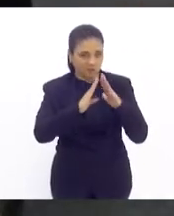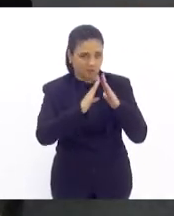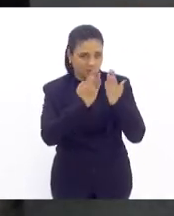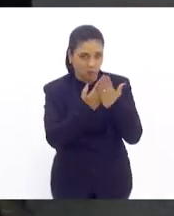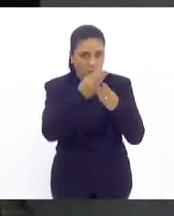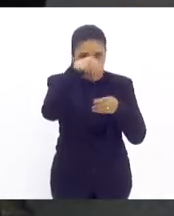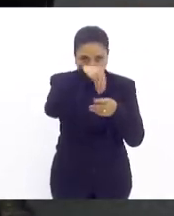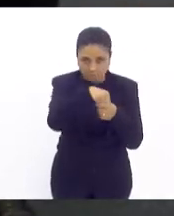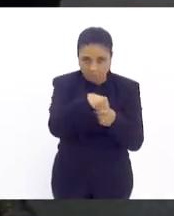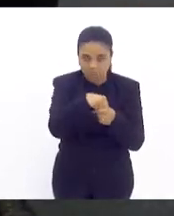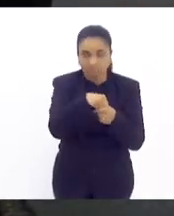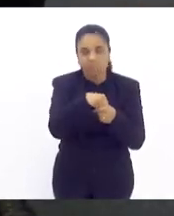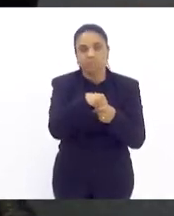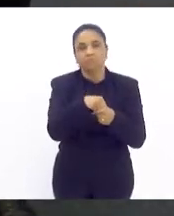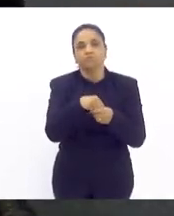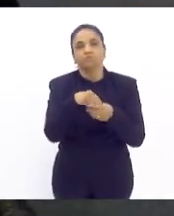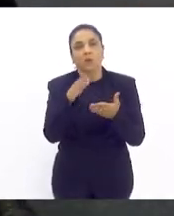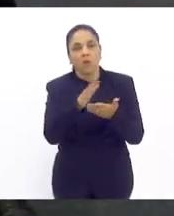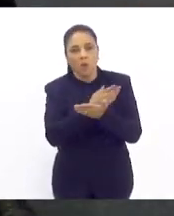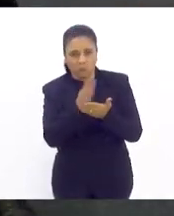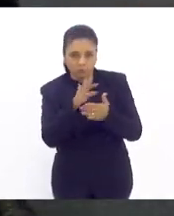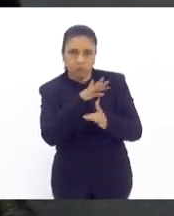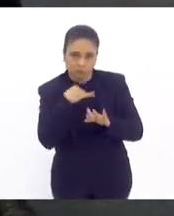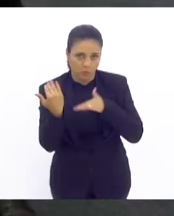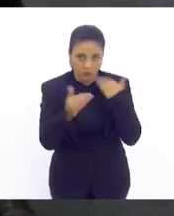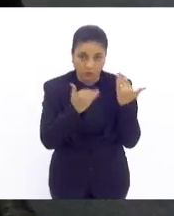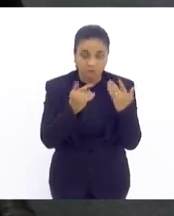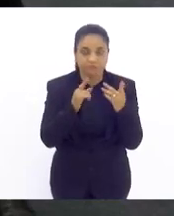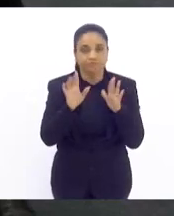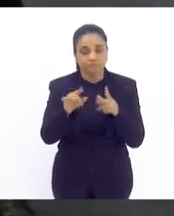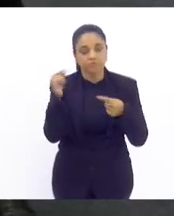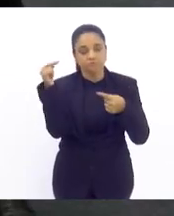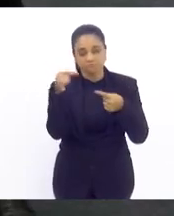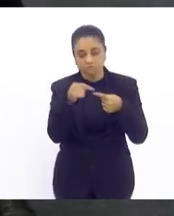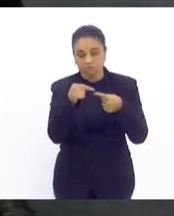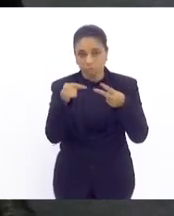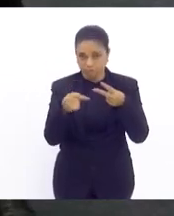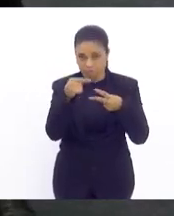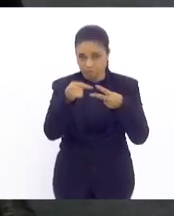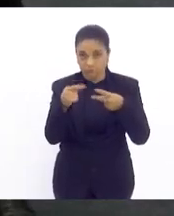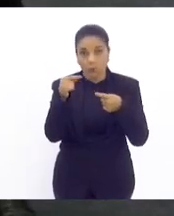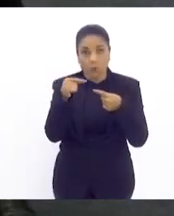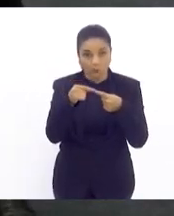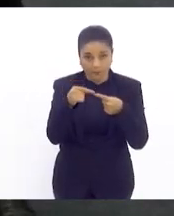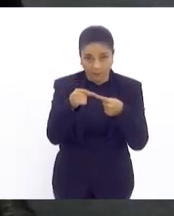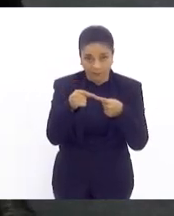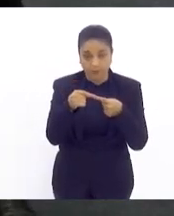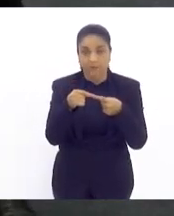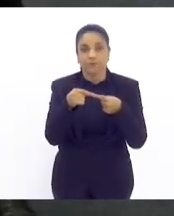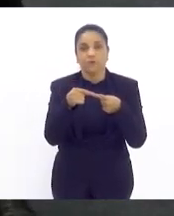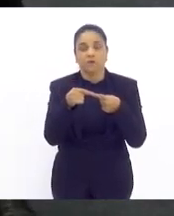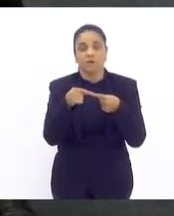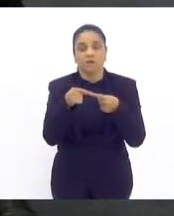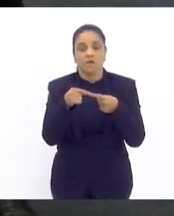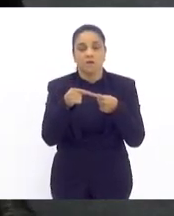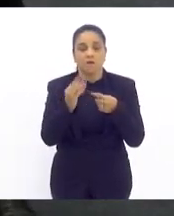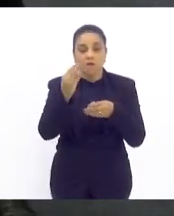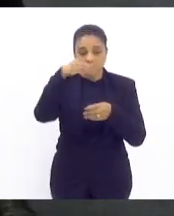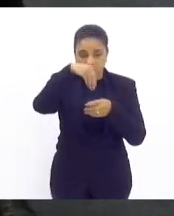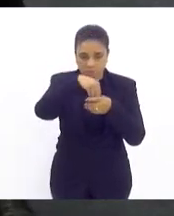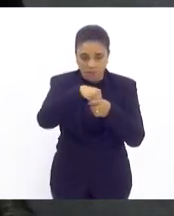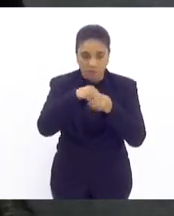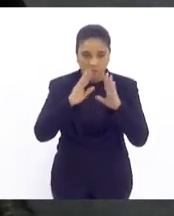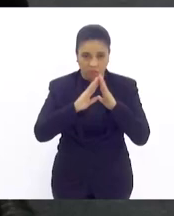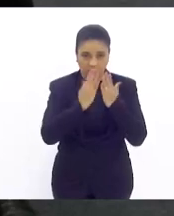em morte é mas só pontuadores questões um é que em boa parte desses ataques a polícia tá investigando